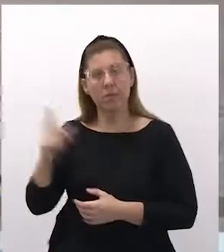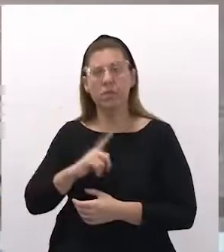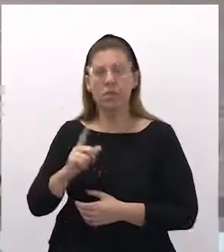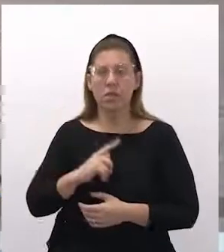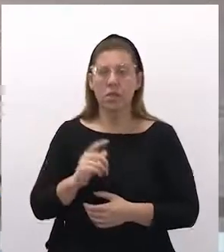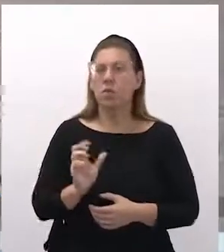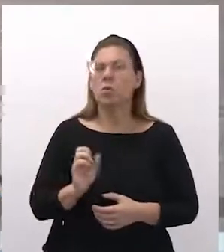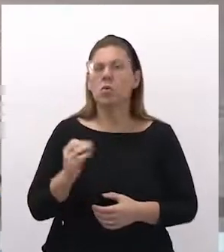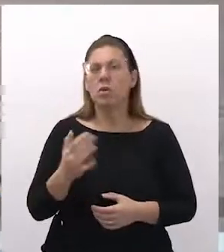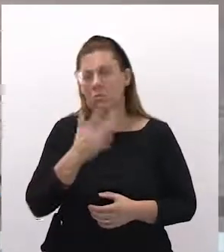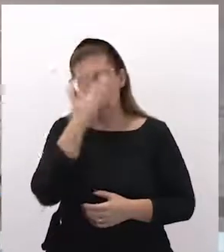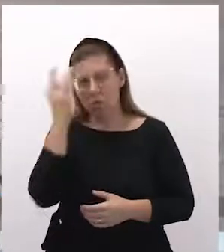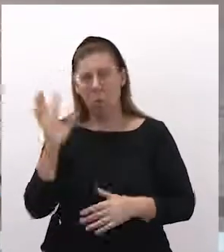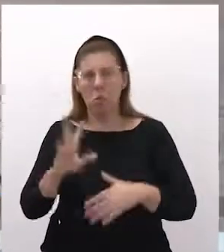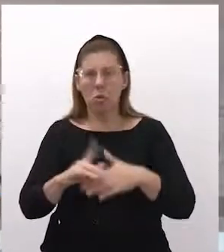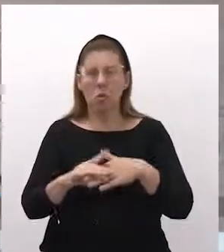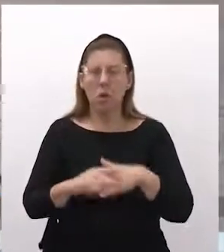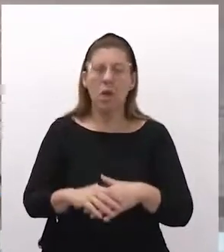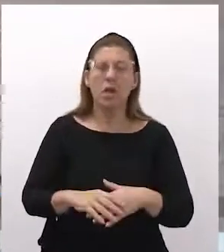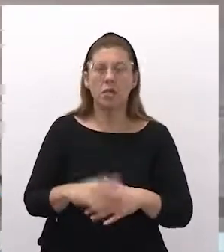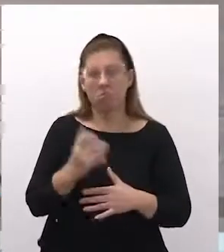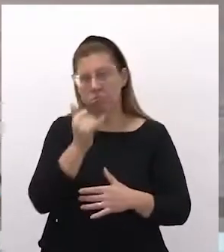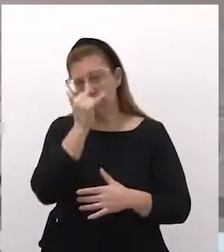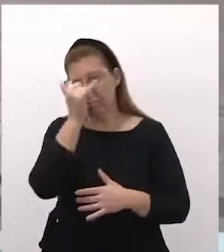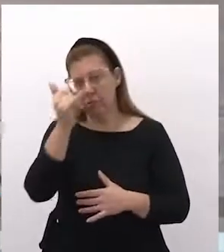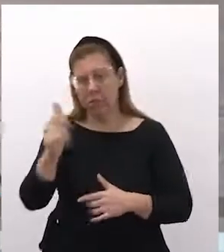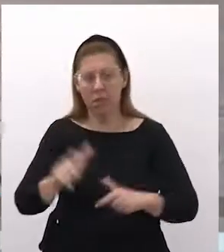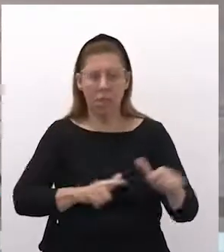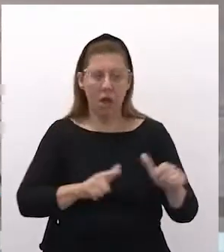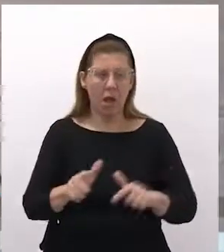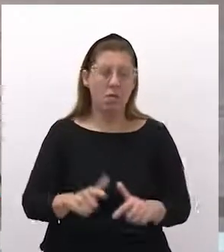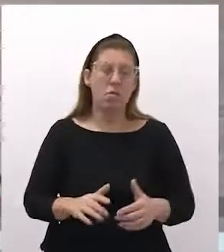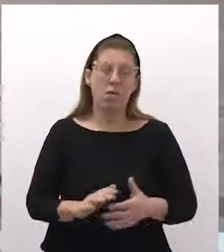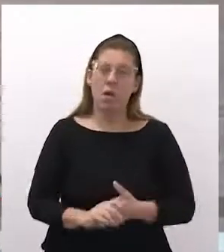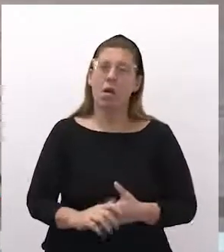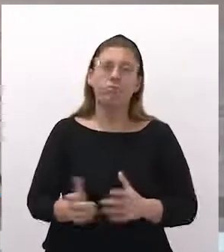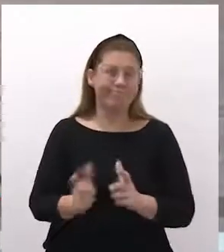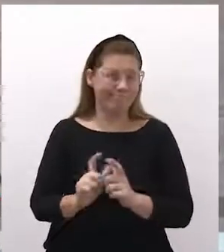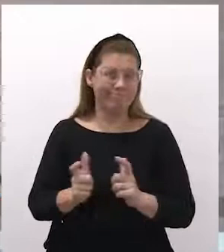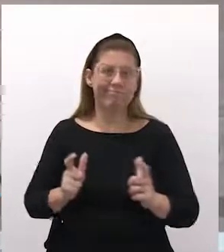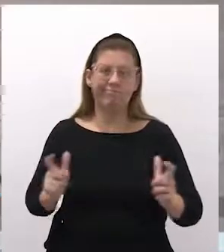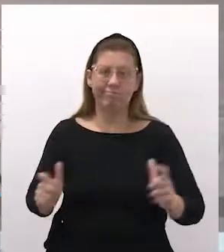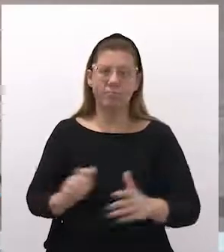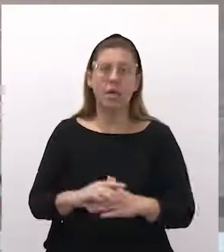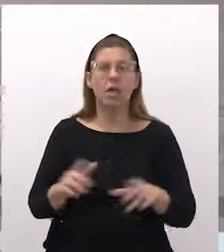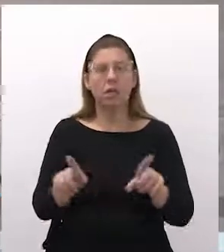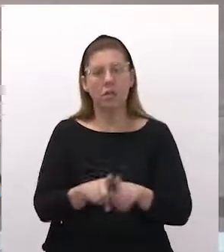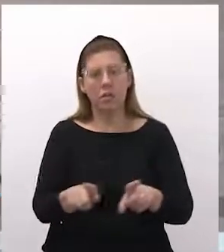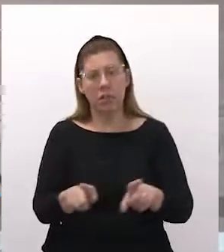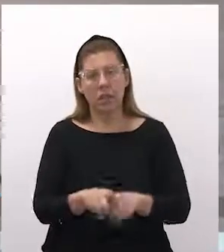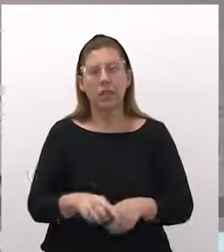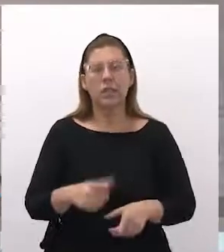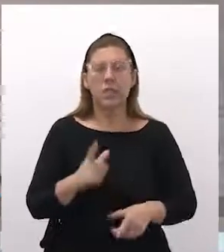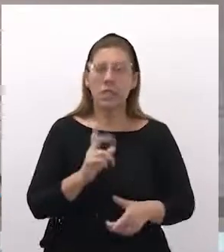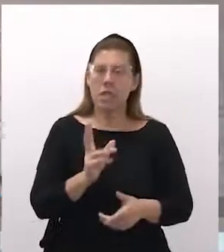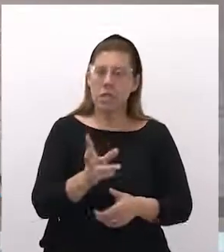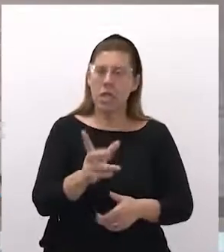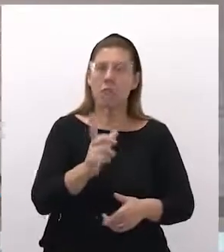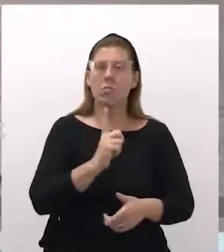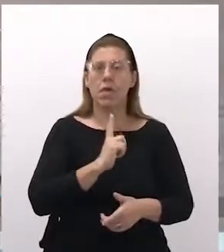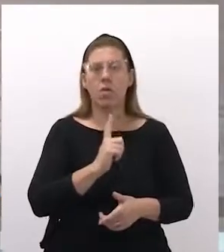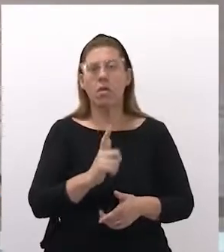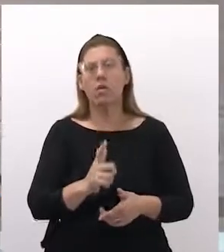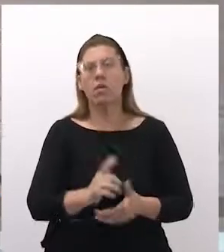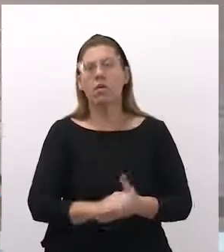quantidade de adoecimento e de acidente de trabalho que a gente tem é imensa. E, além disso, tem sempre a questão,